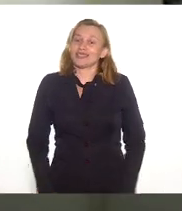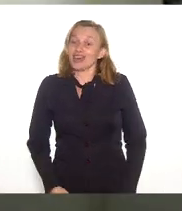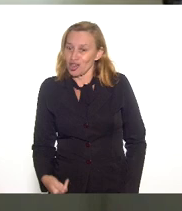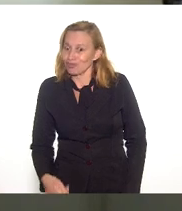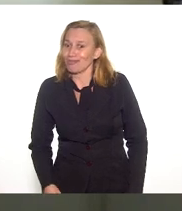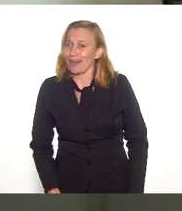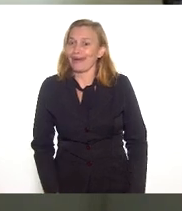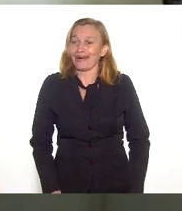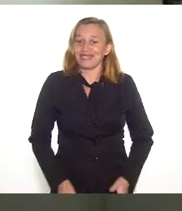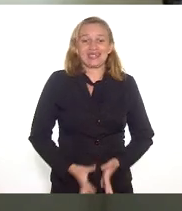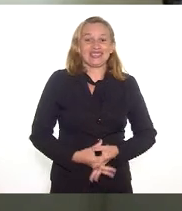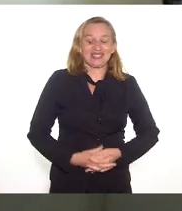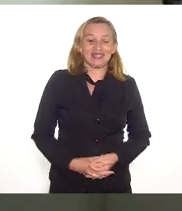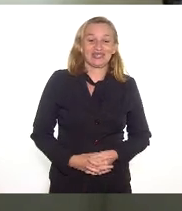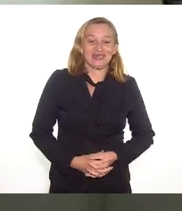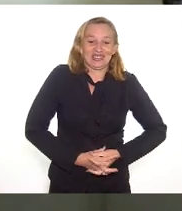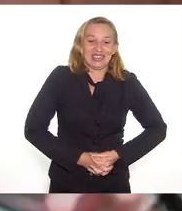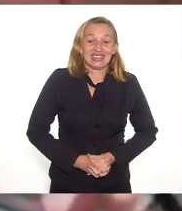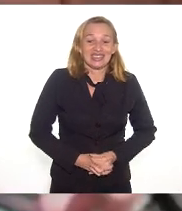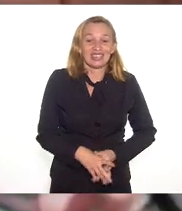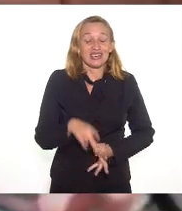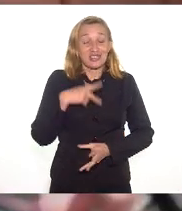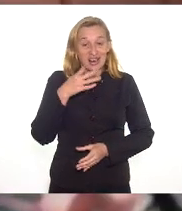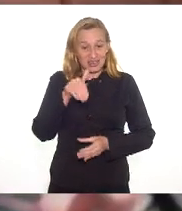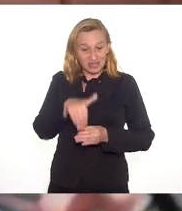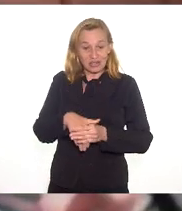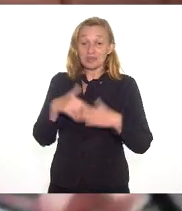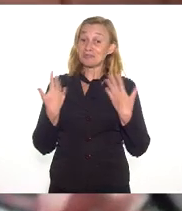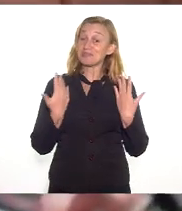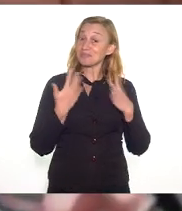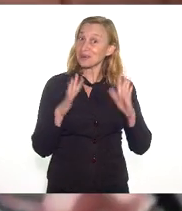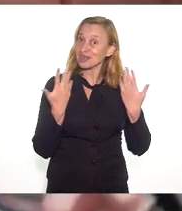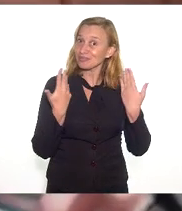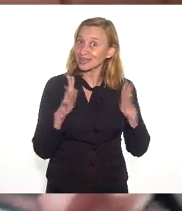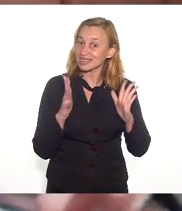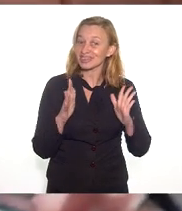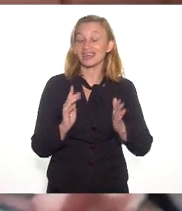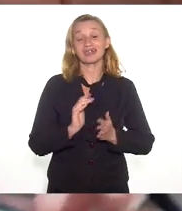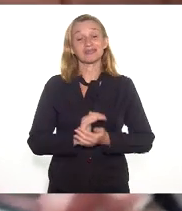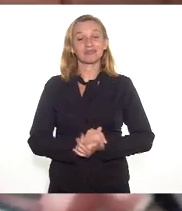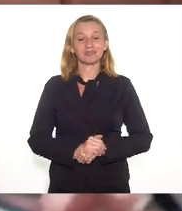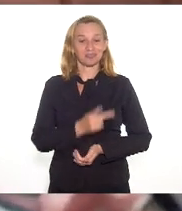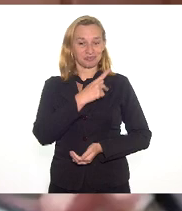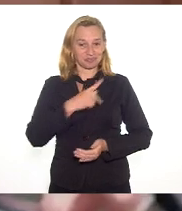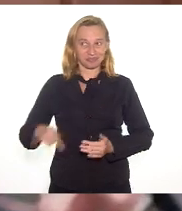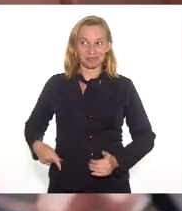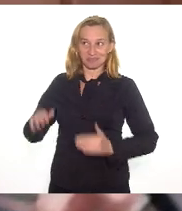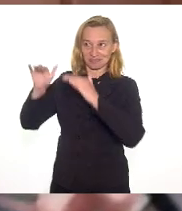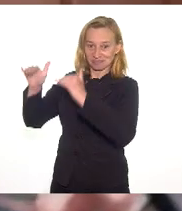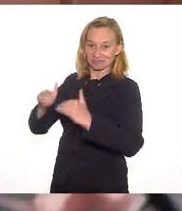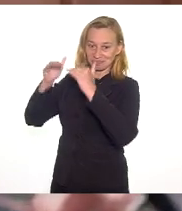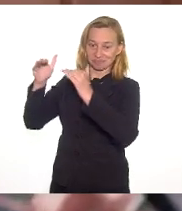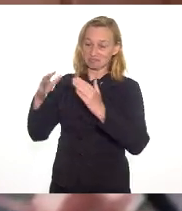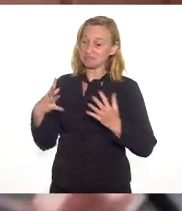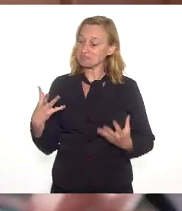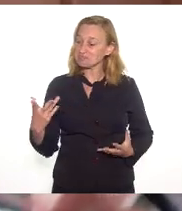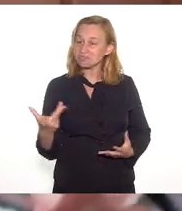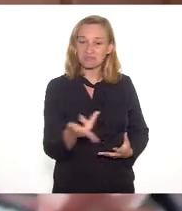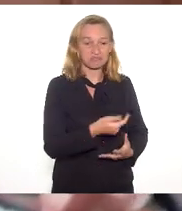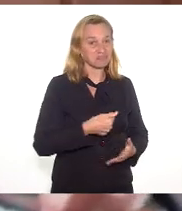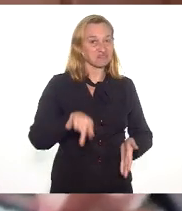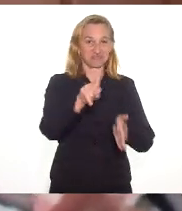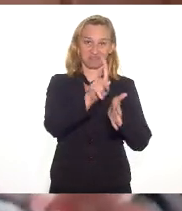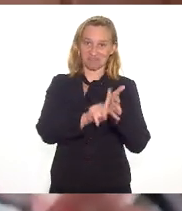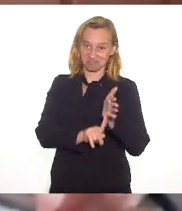Mas eu me inscrevi para declarar voto e parabenizar a Vossa Excelência pela proposição do projeto, né?